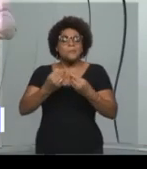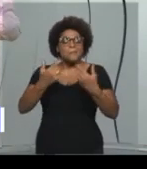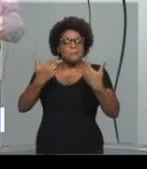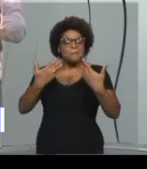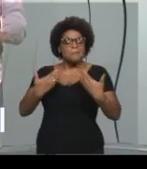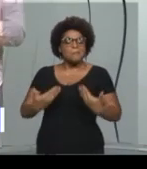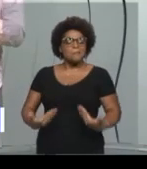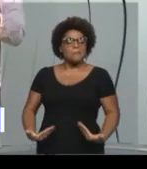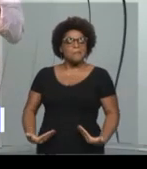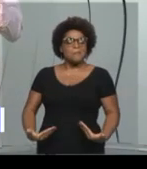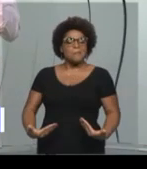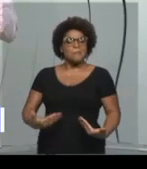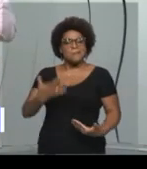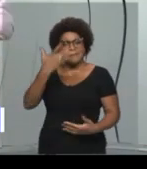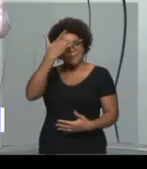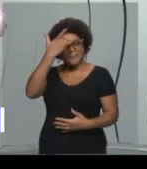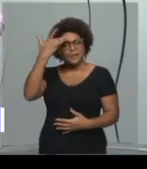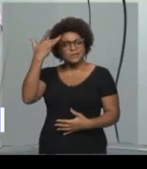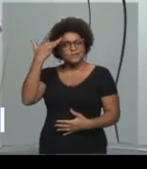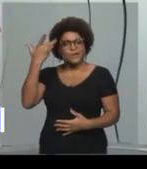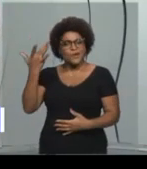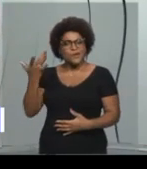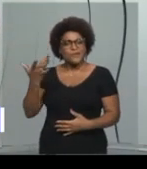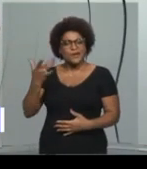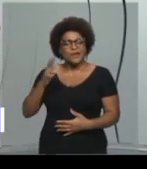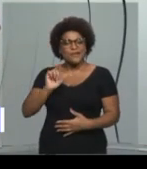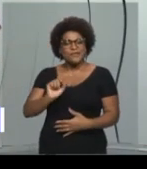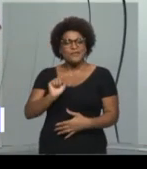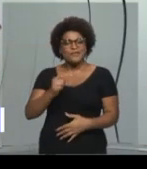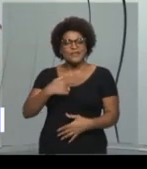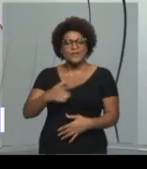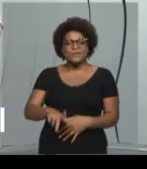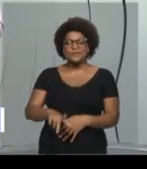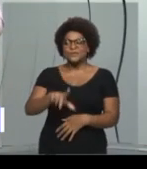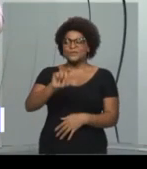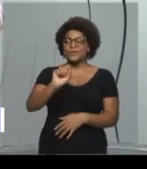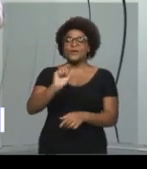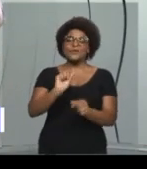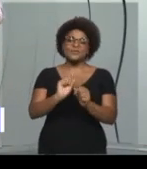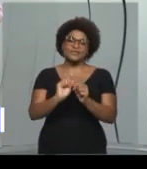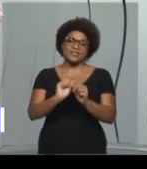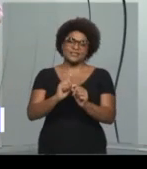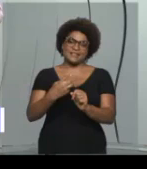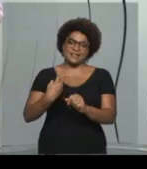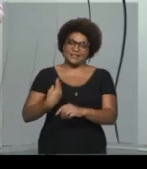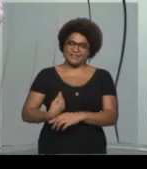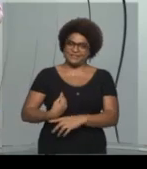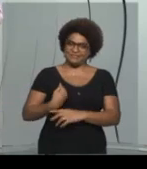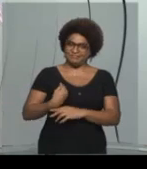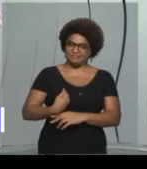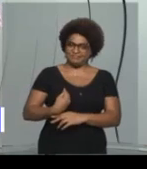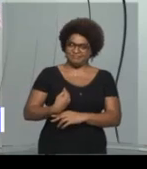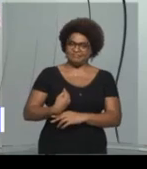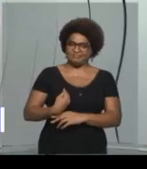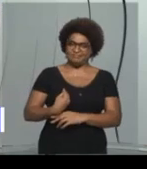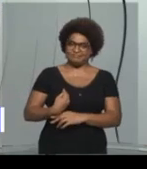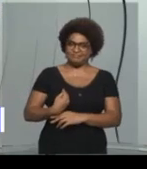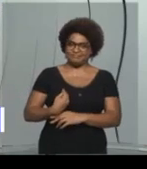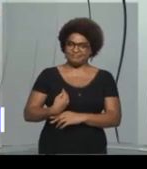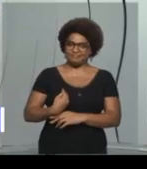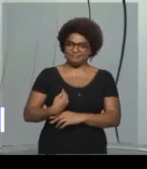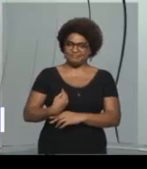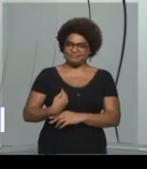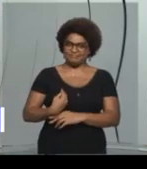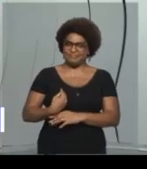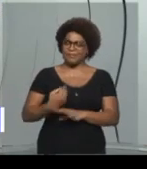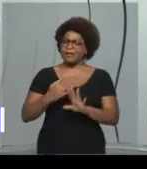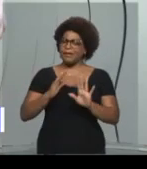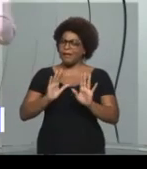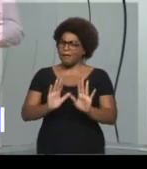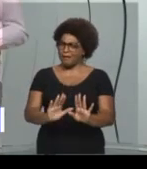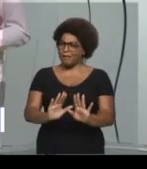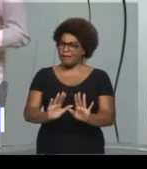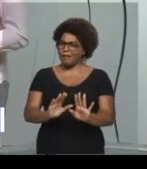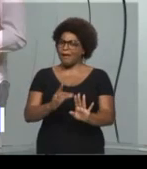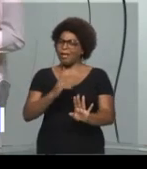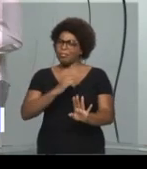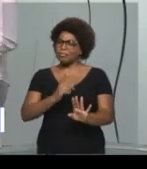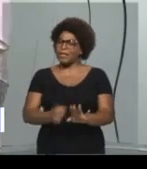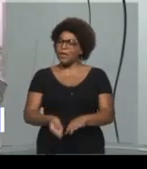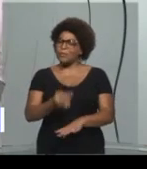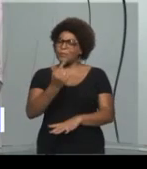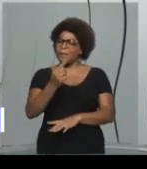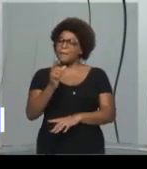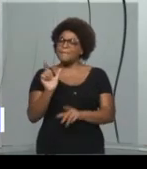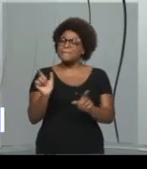eu prefiro fazer da minha vida. Até aqui a gente já tem uma pequena equação, dá uma